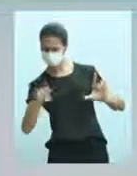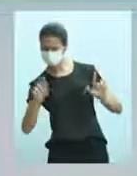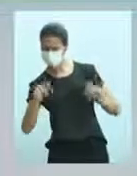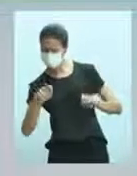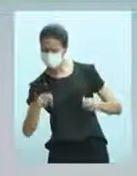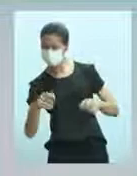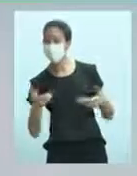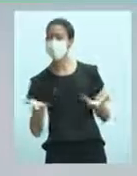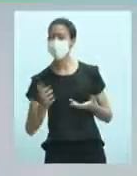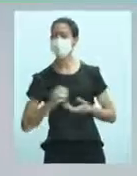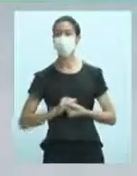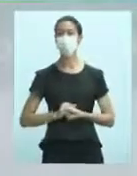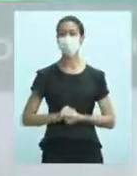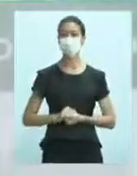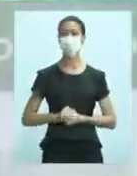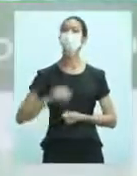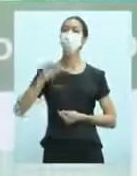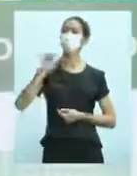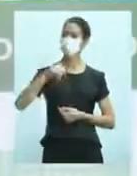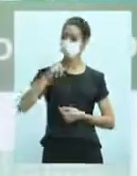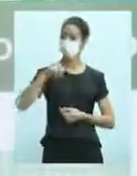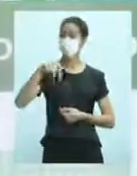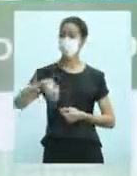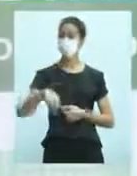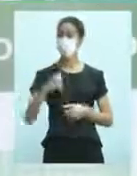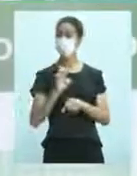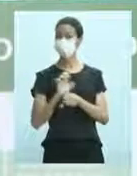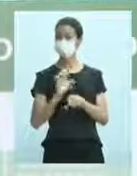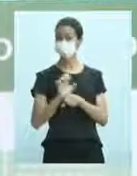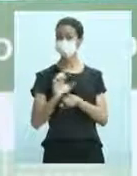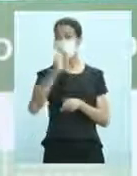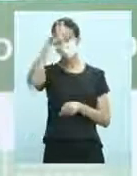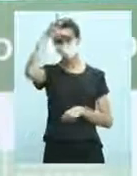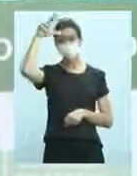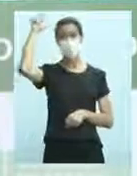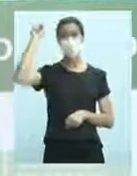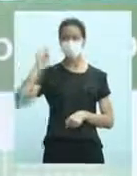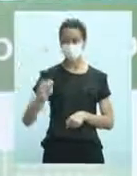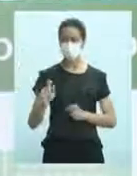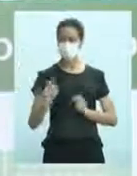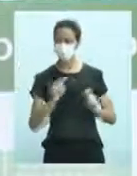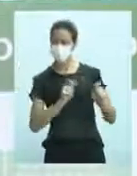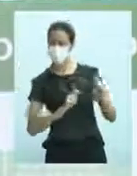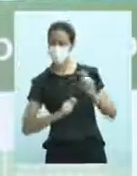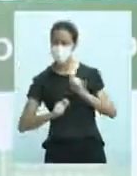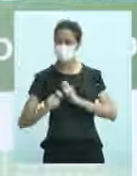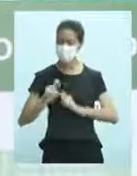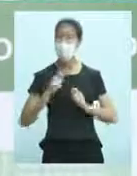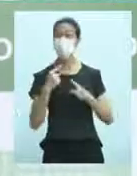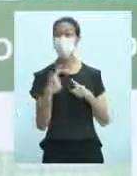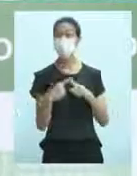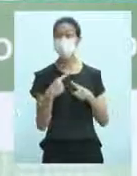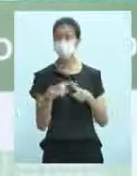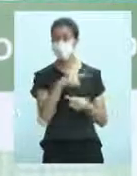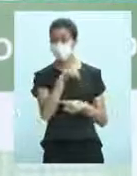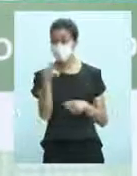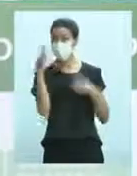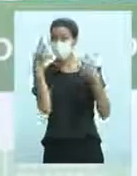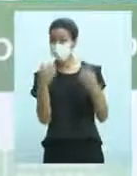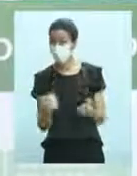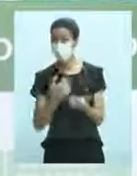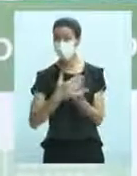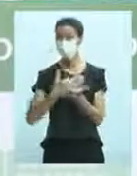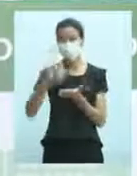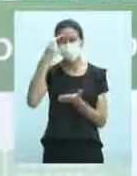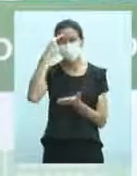e ouvir mato grosso está controlado na medida em que tivemos uma adesão no início de isolamento social